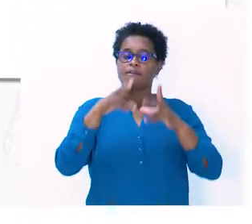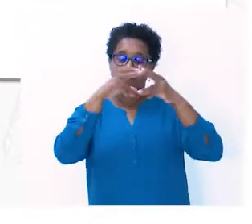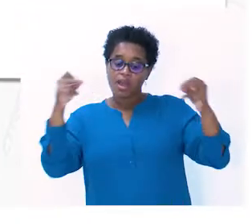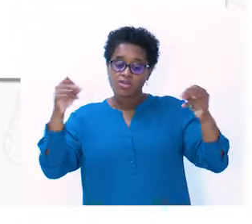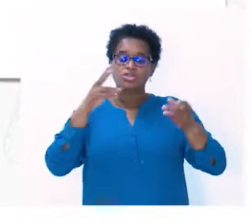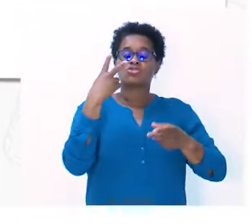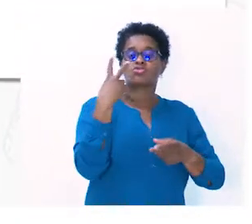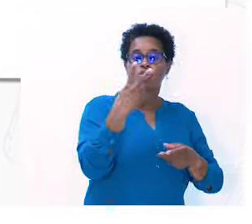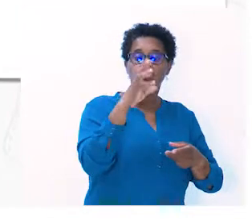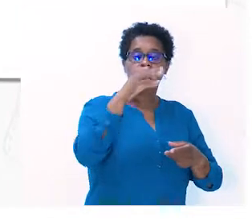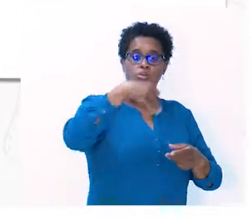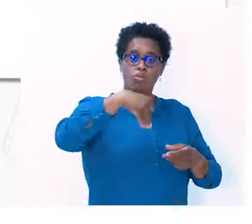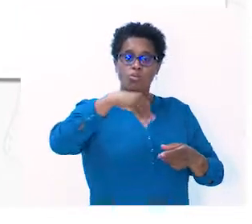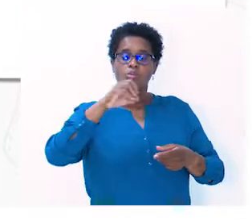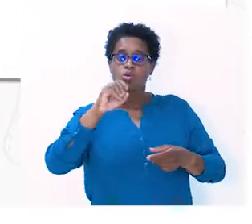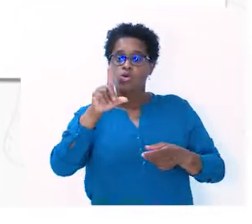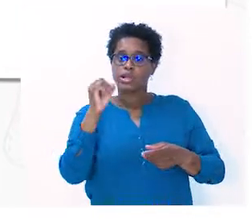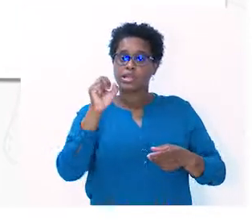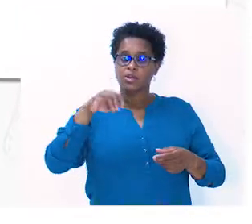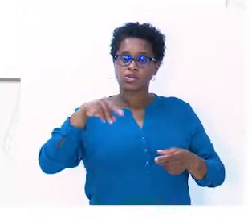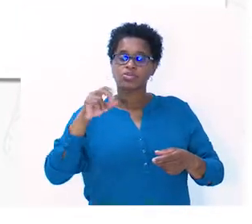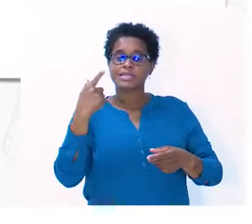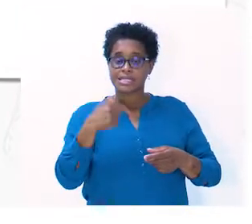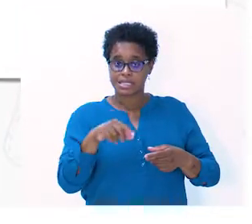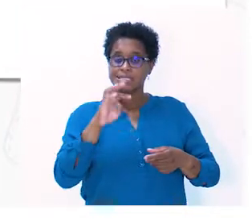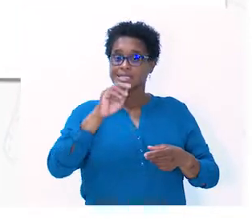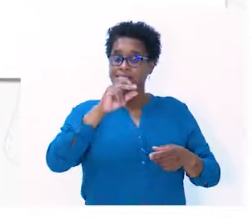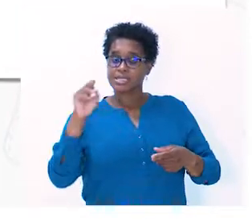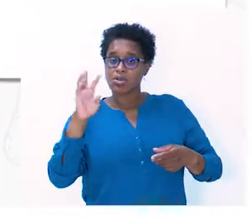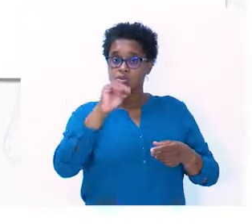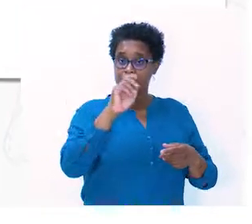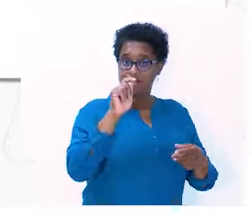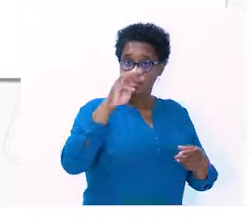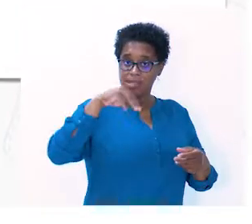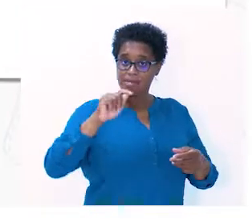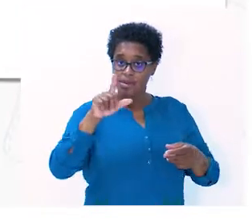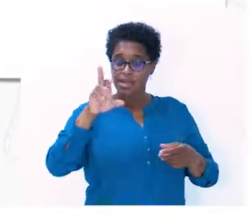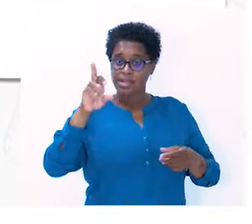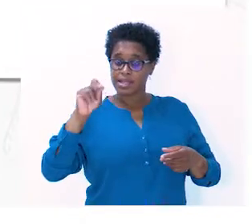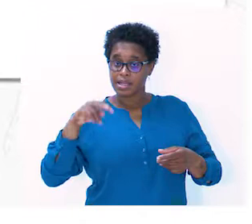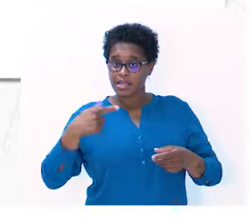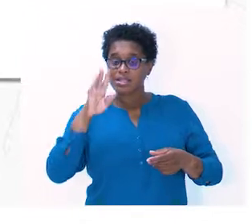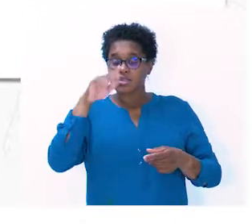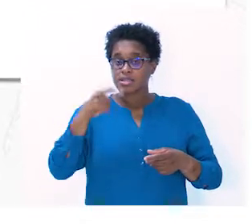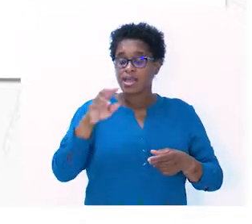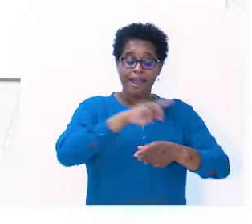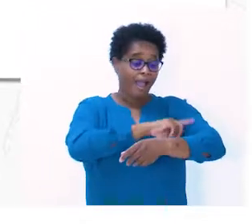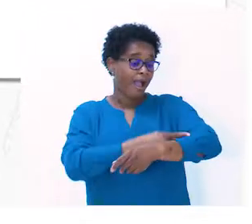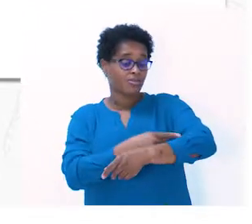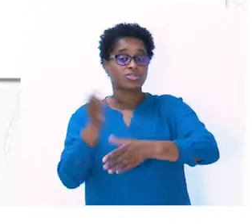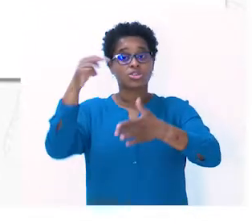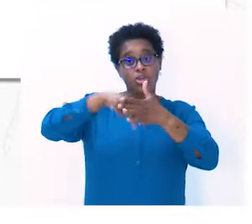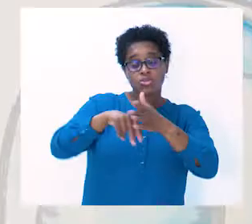são semelhantes se têm os ângulos iguais, ângulos internos iguais, e os comprimentos dos lados